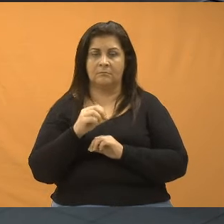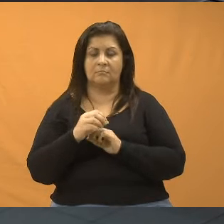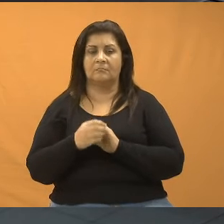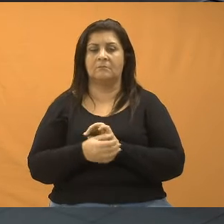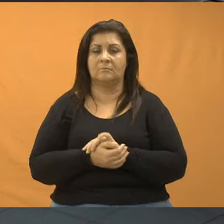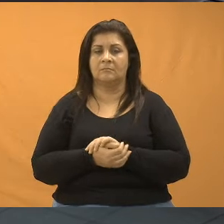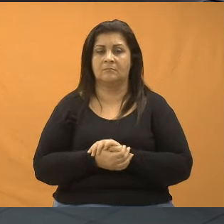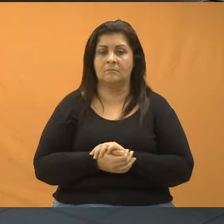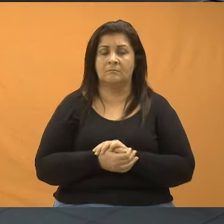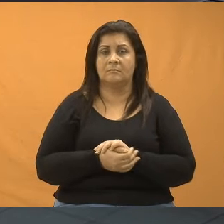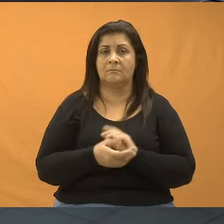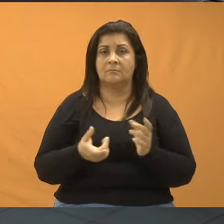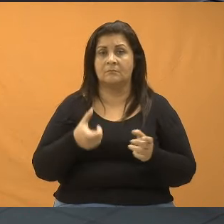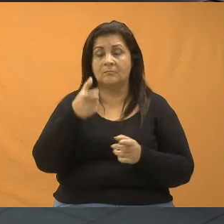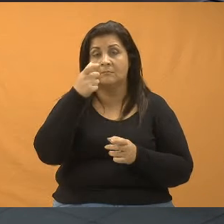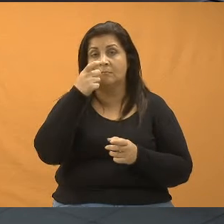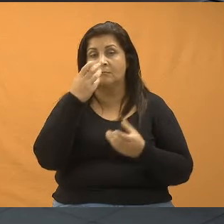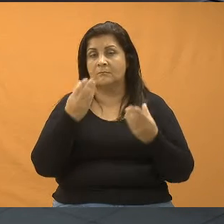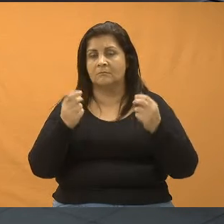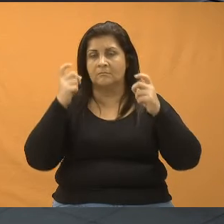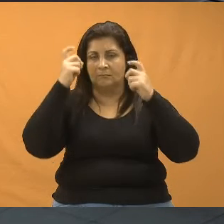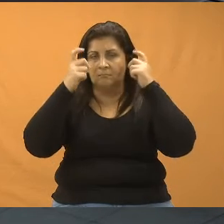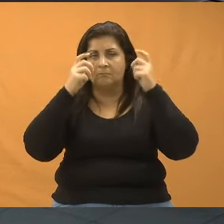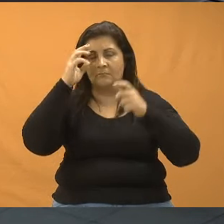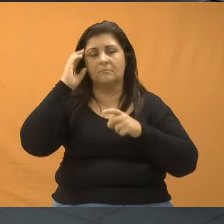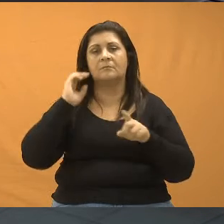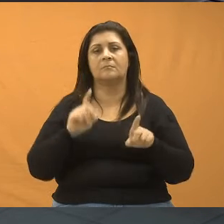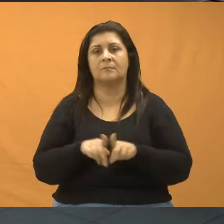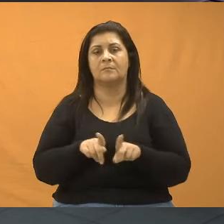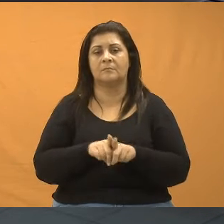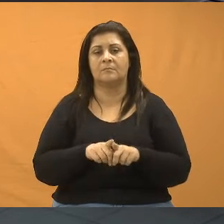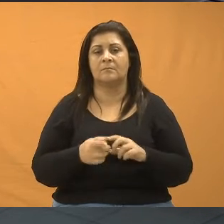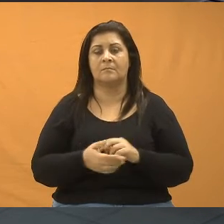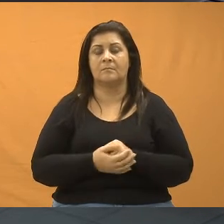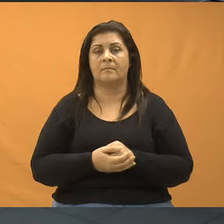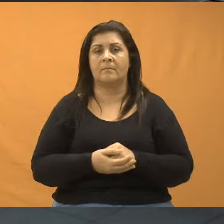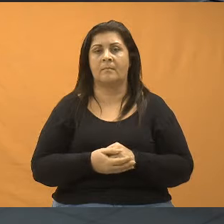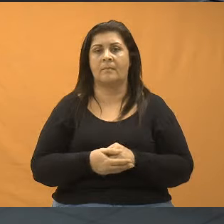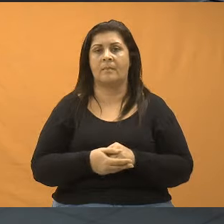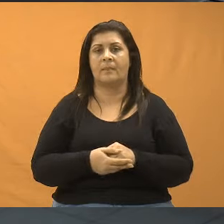Eu confesso que eu vejo também com muita preocupação, porque